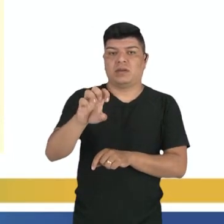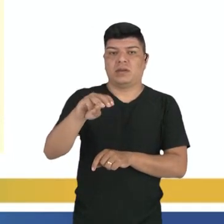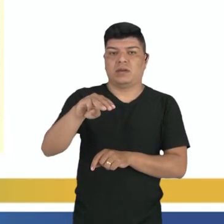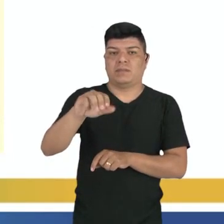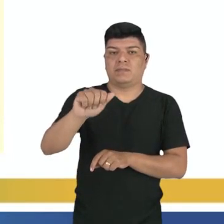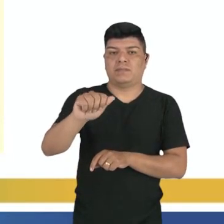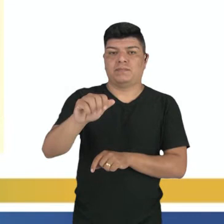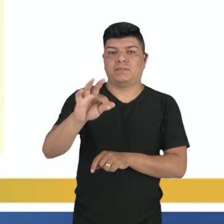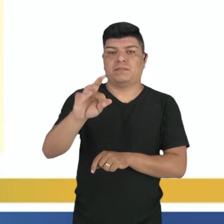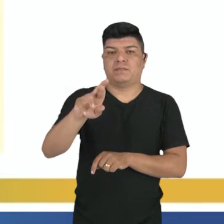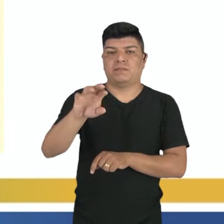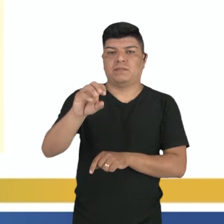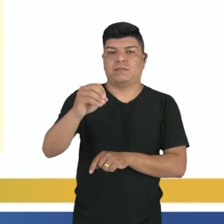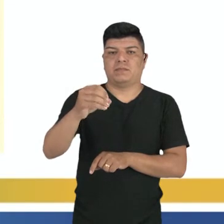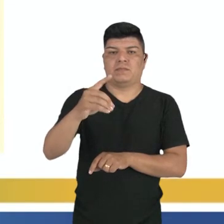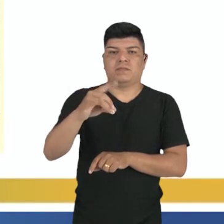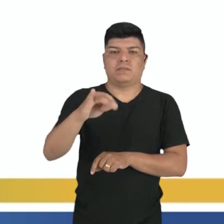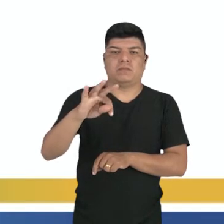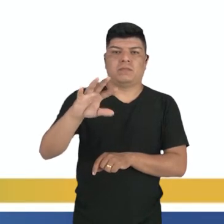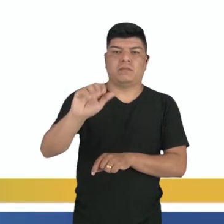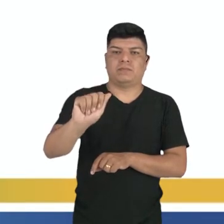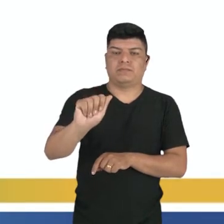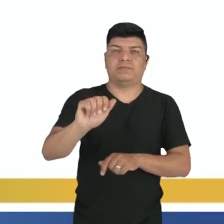a reprodução sexuada.